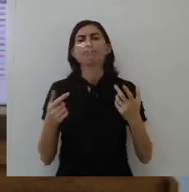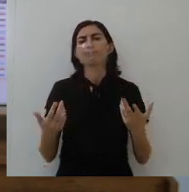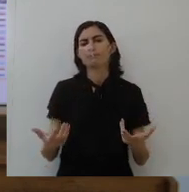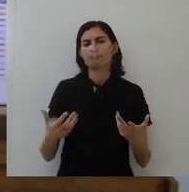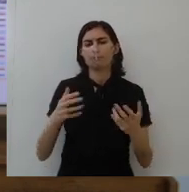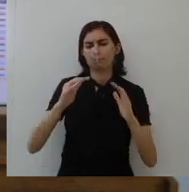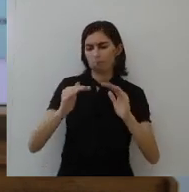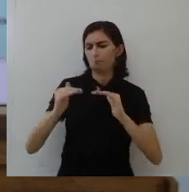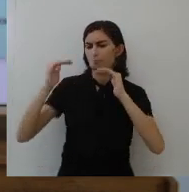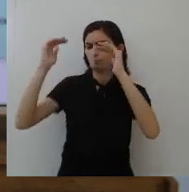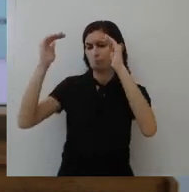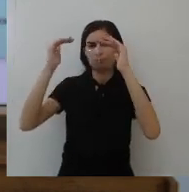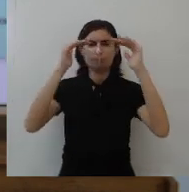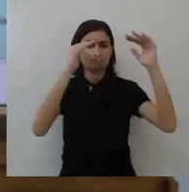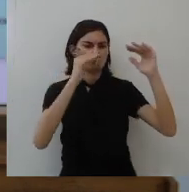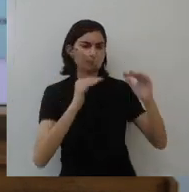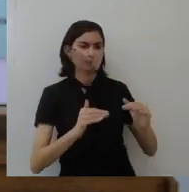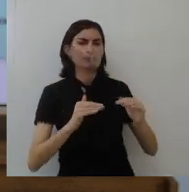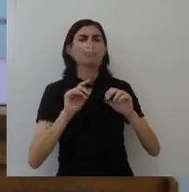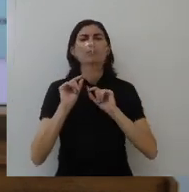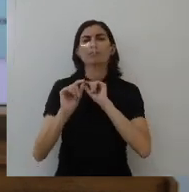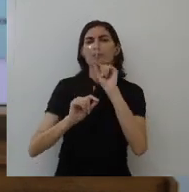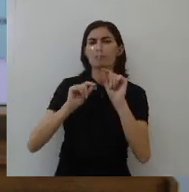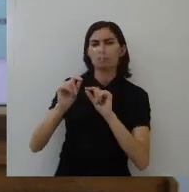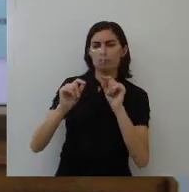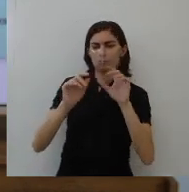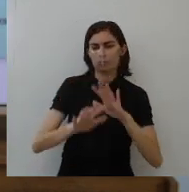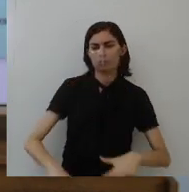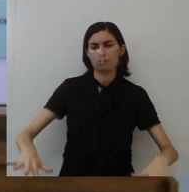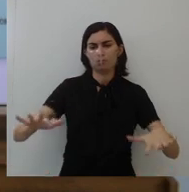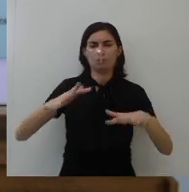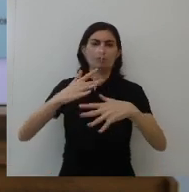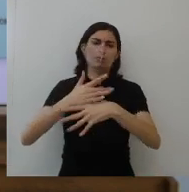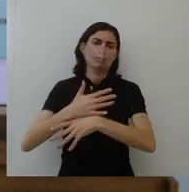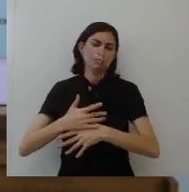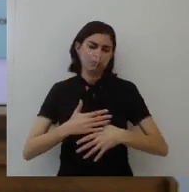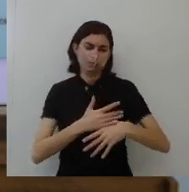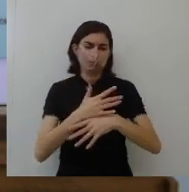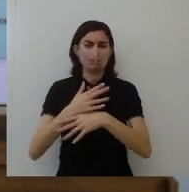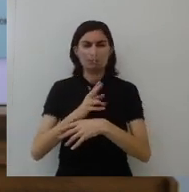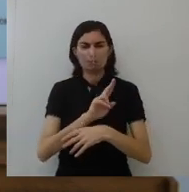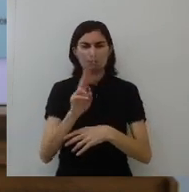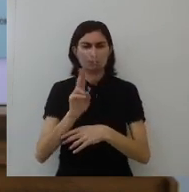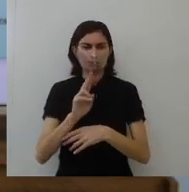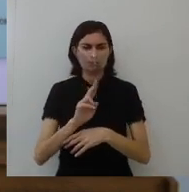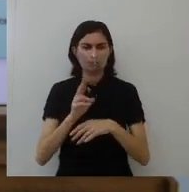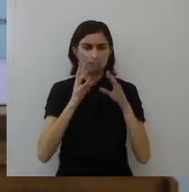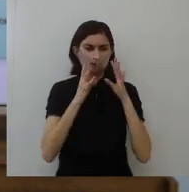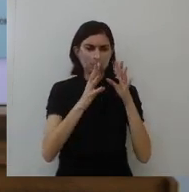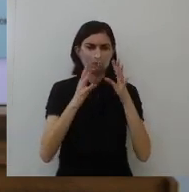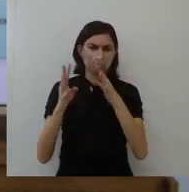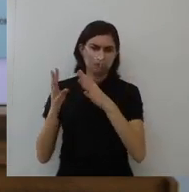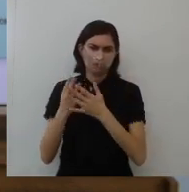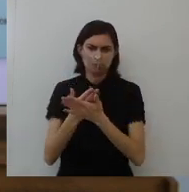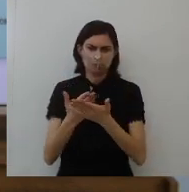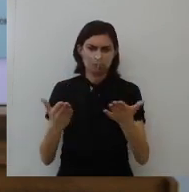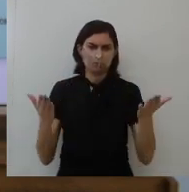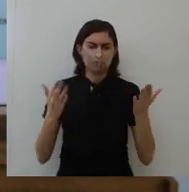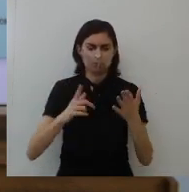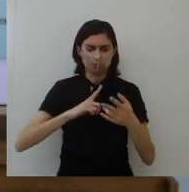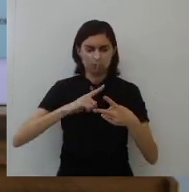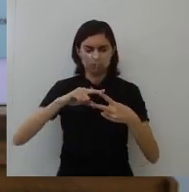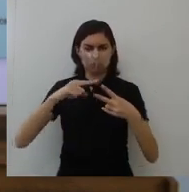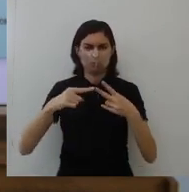as hierarquias, a hierarquia urbana? Eu quero chamar a atenção de vocês que existem